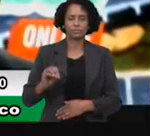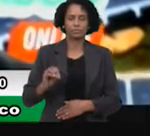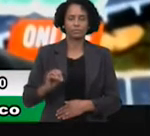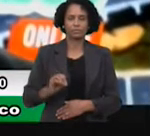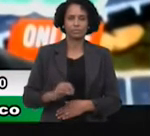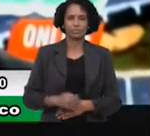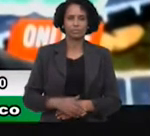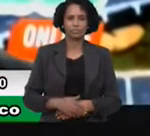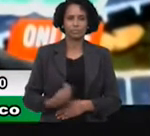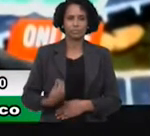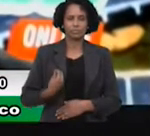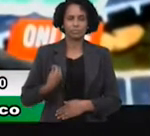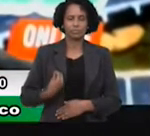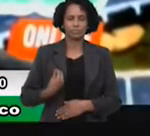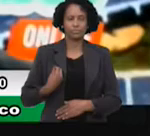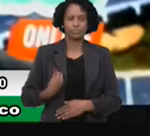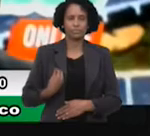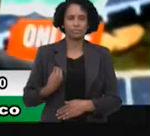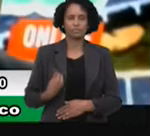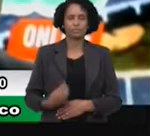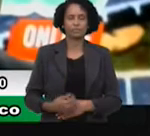Está da presença.